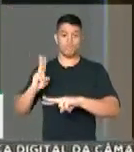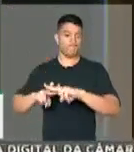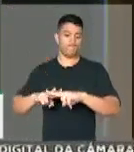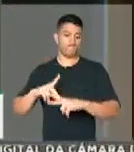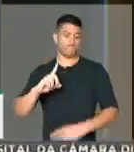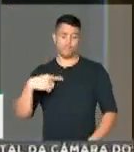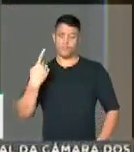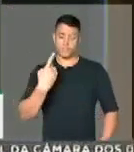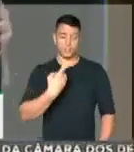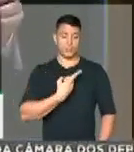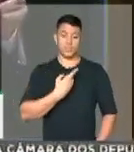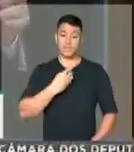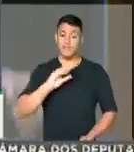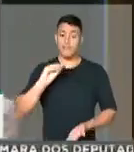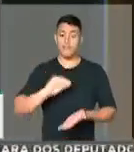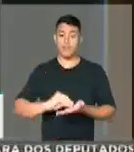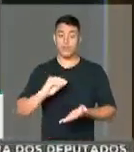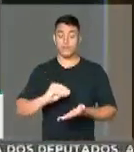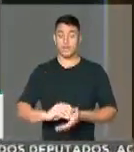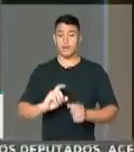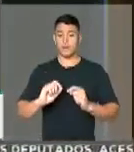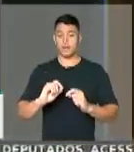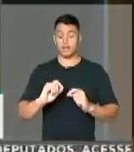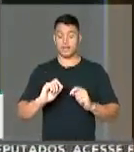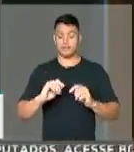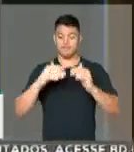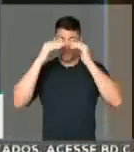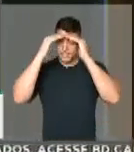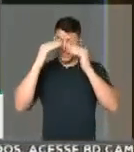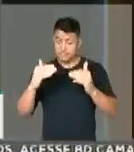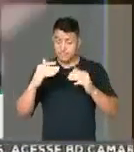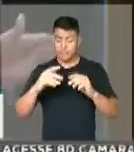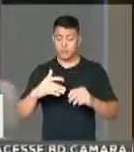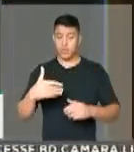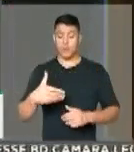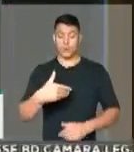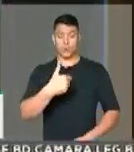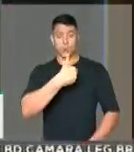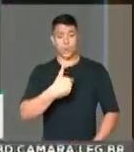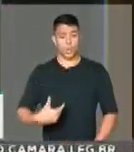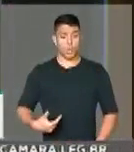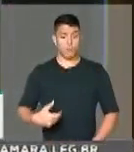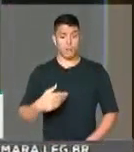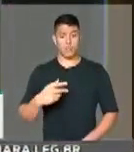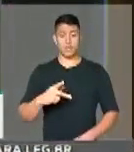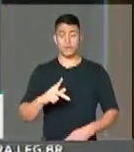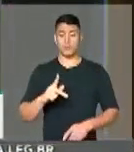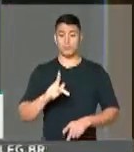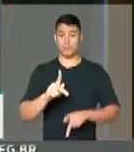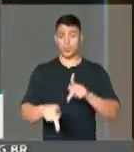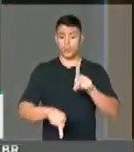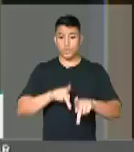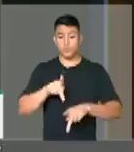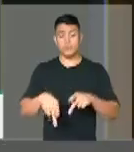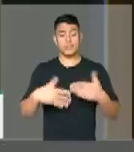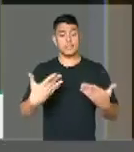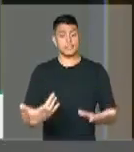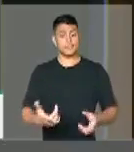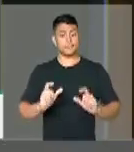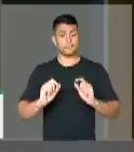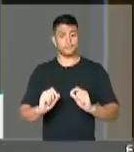estaremos cumprindo a nossa tarefa pública. Inclusive, o governo federal anunciou um pacote